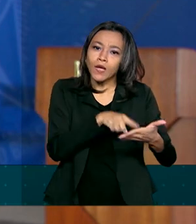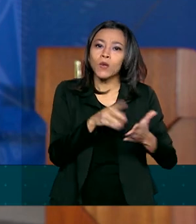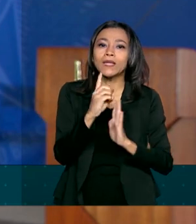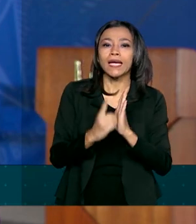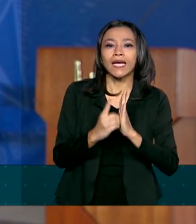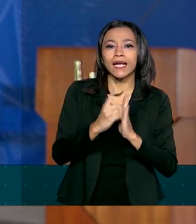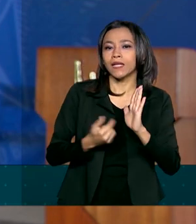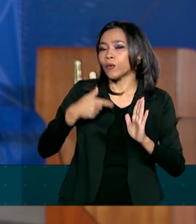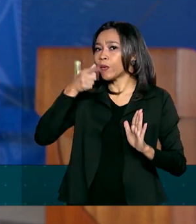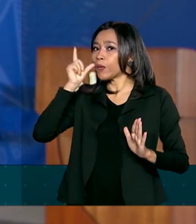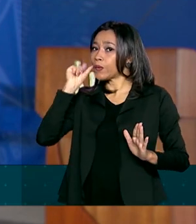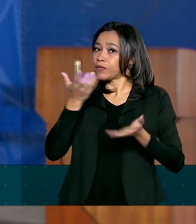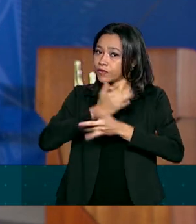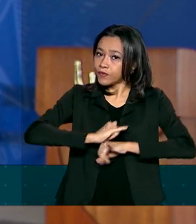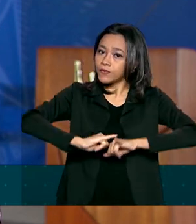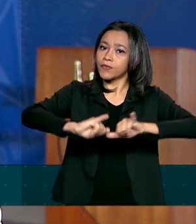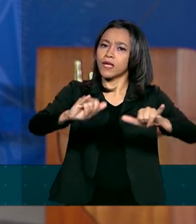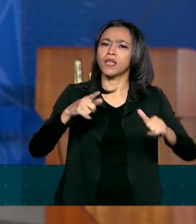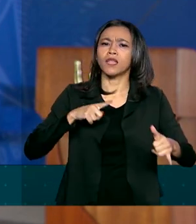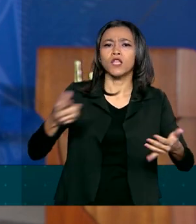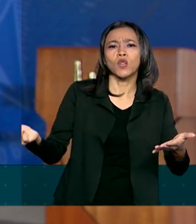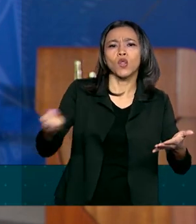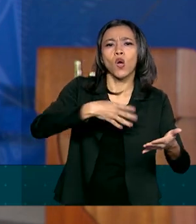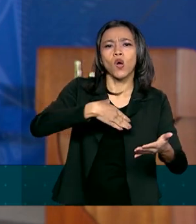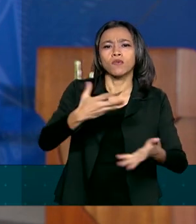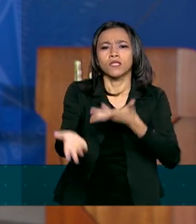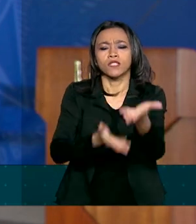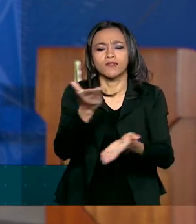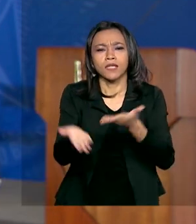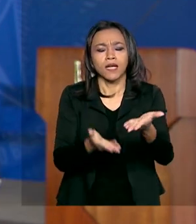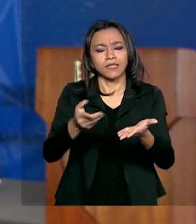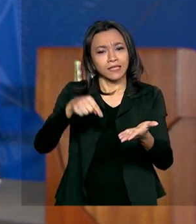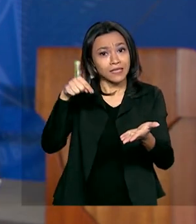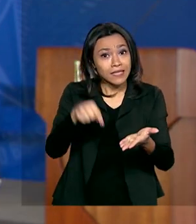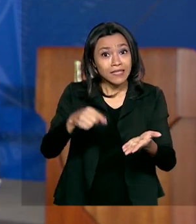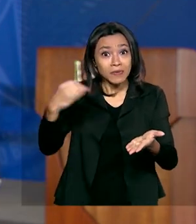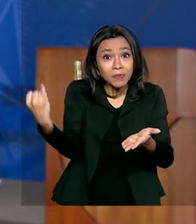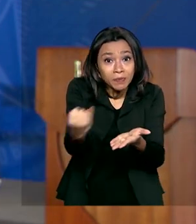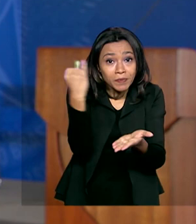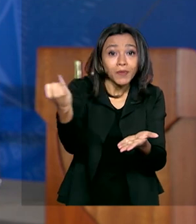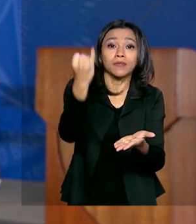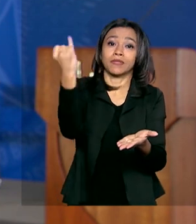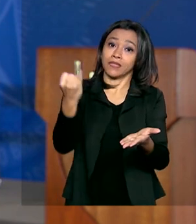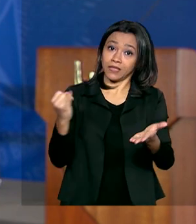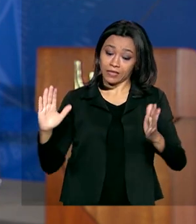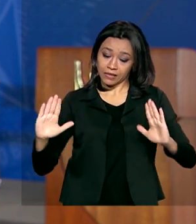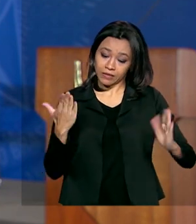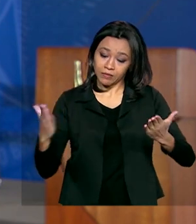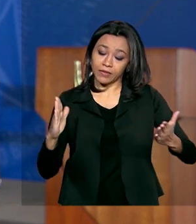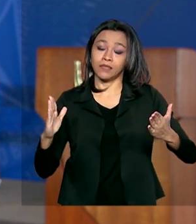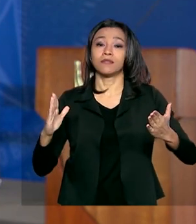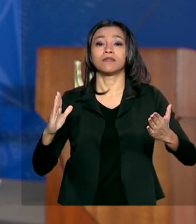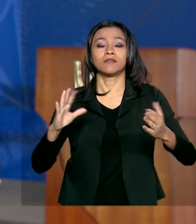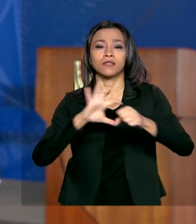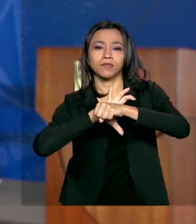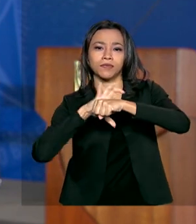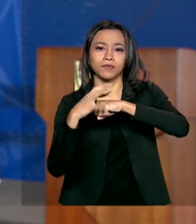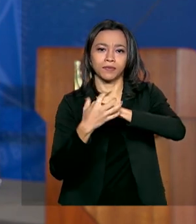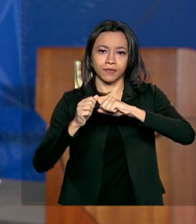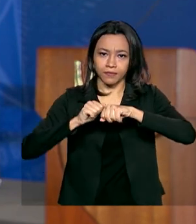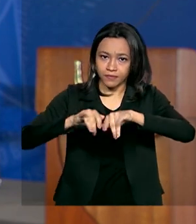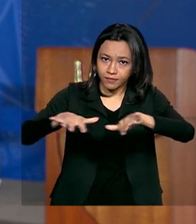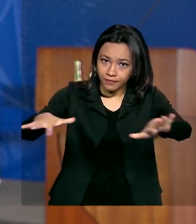União de ontem inclui novas atividades entre os serviços considerados essenciais durante a pandemia do novo